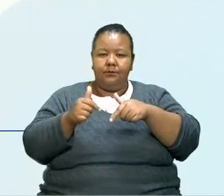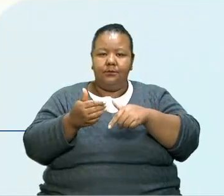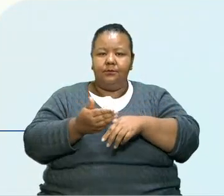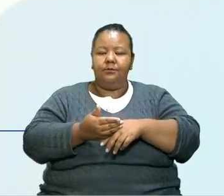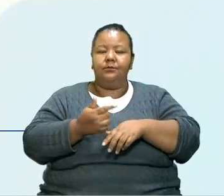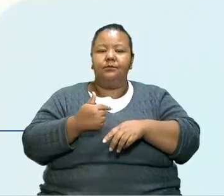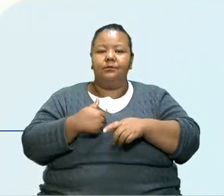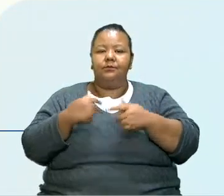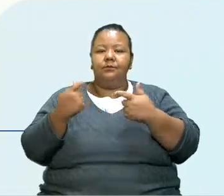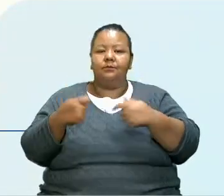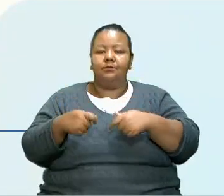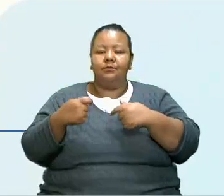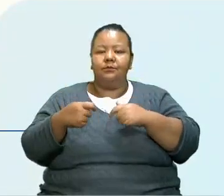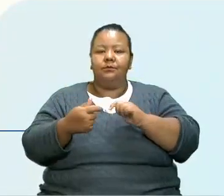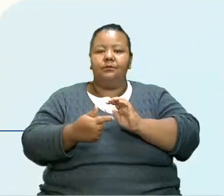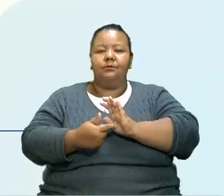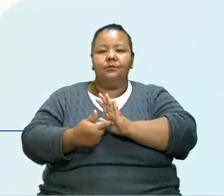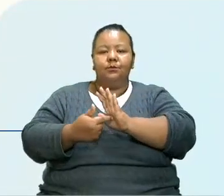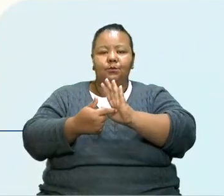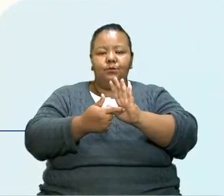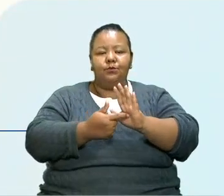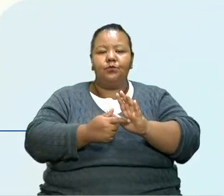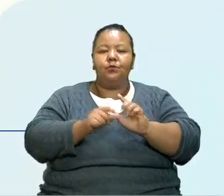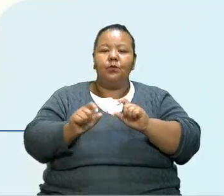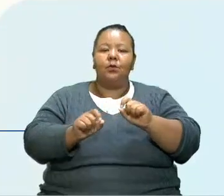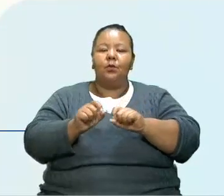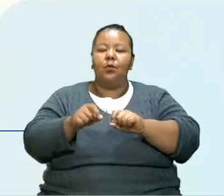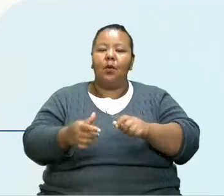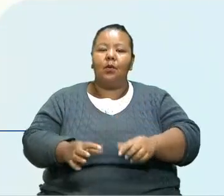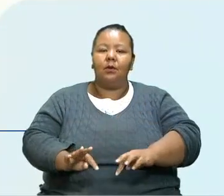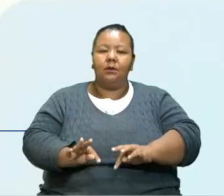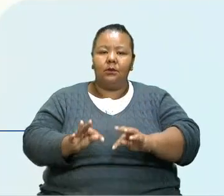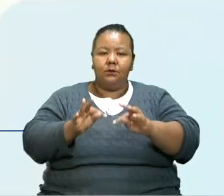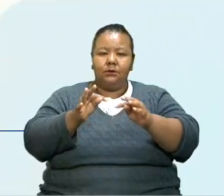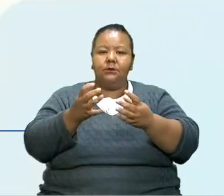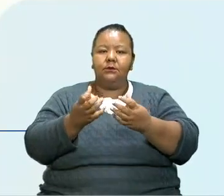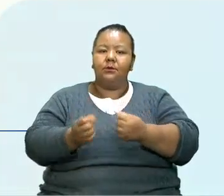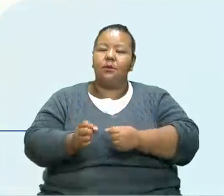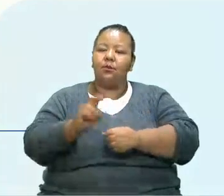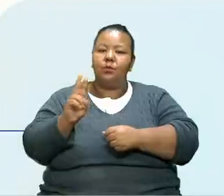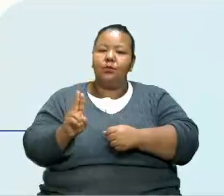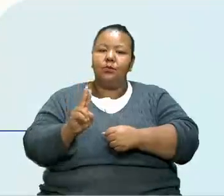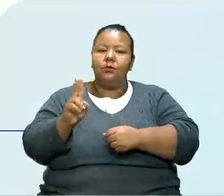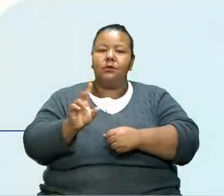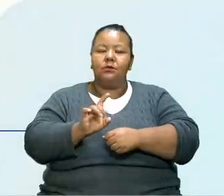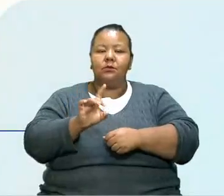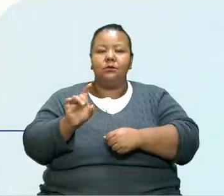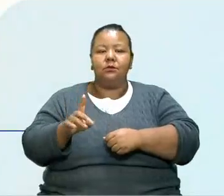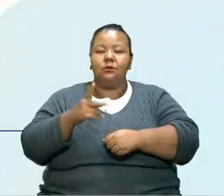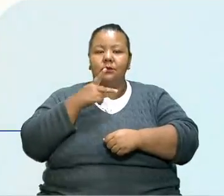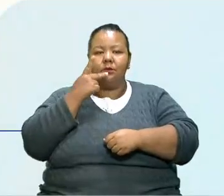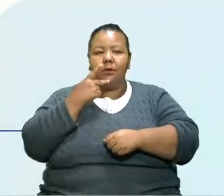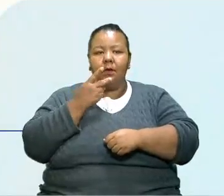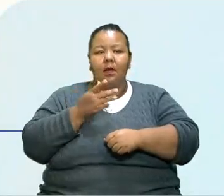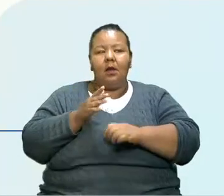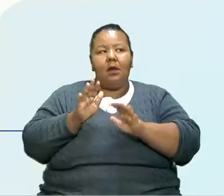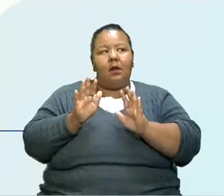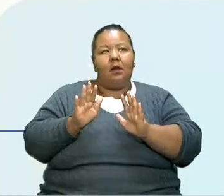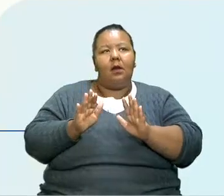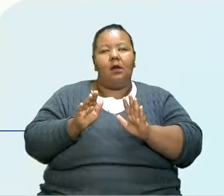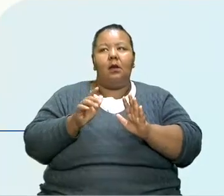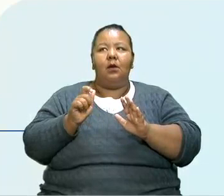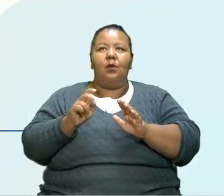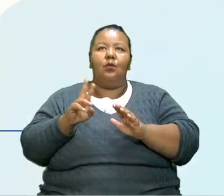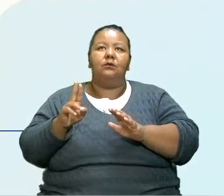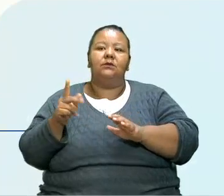Eu preciso indicar quais tecnologias devem ser utilizadas. Não é simplesmente falar assim, ah,